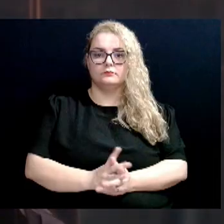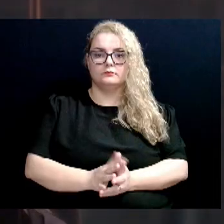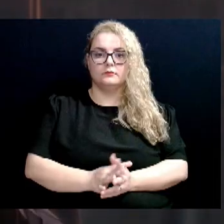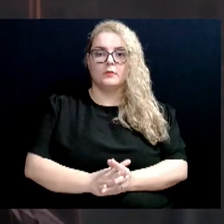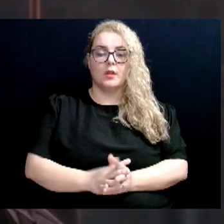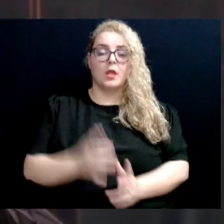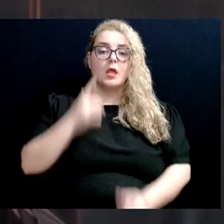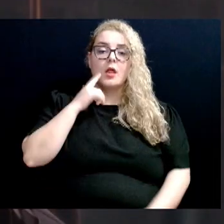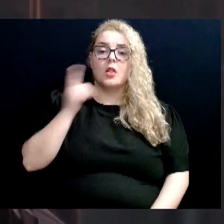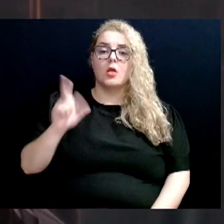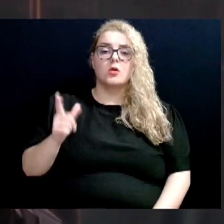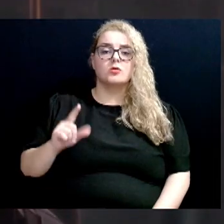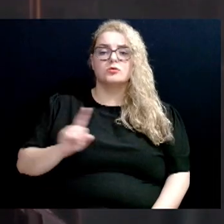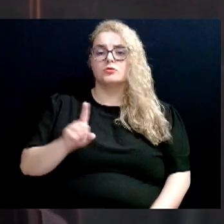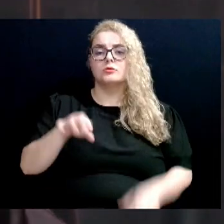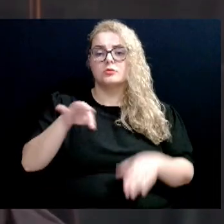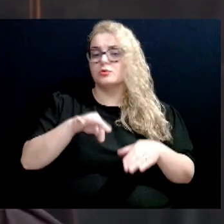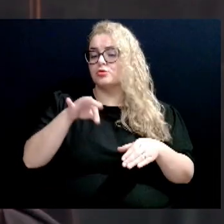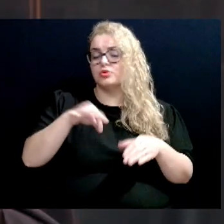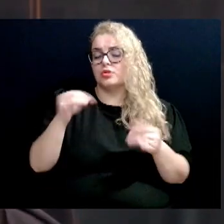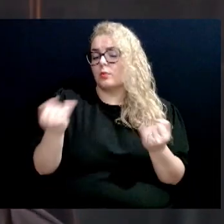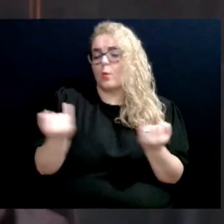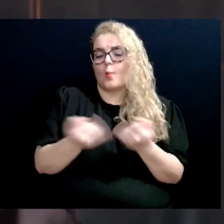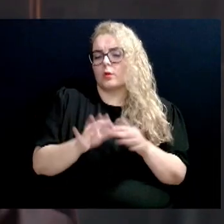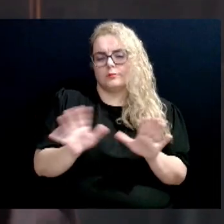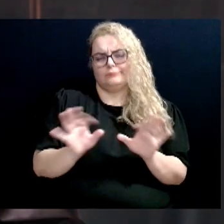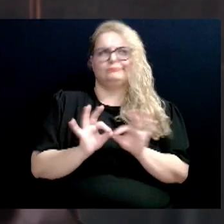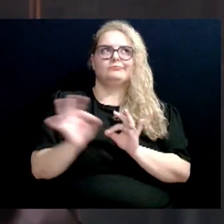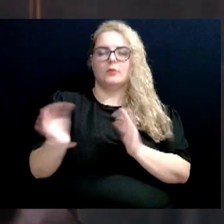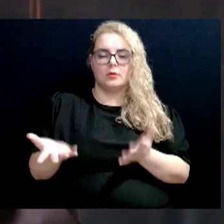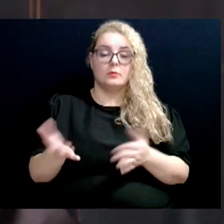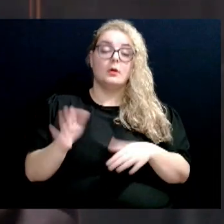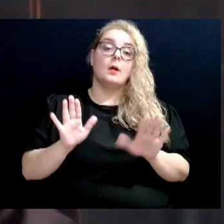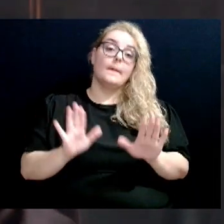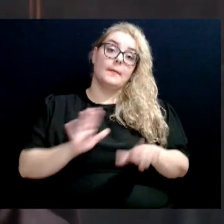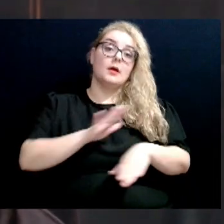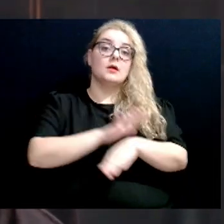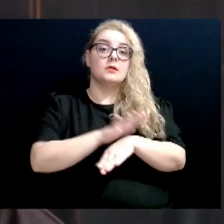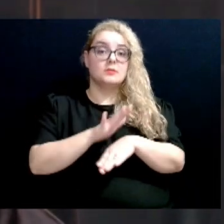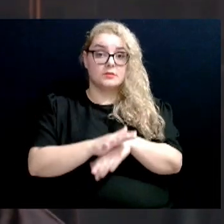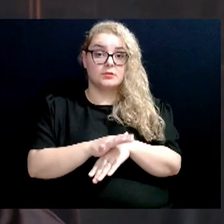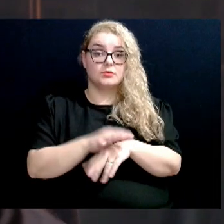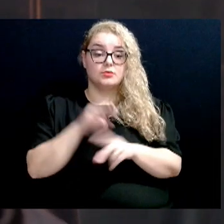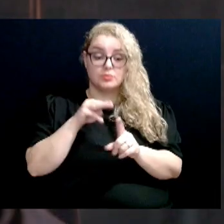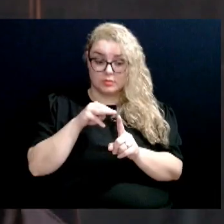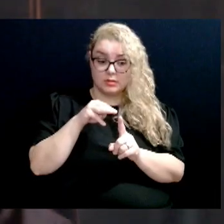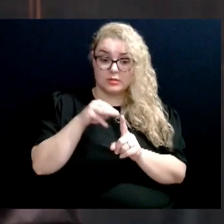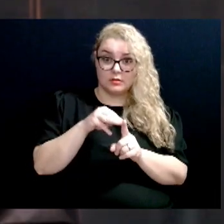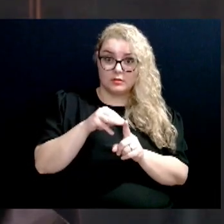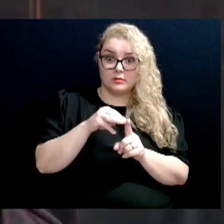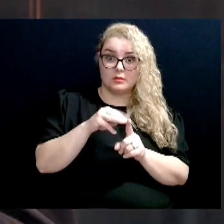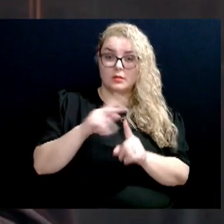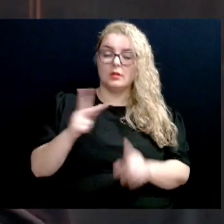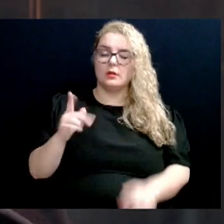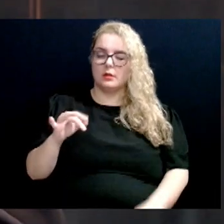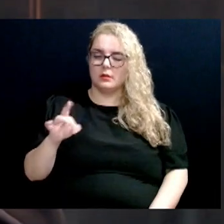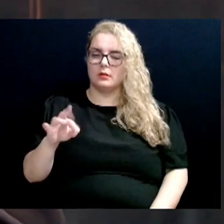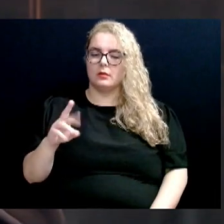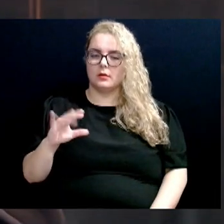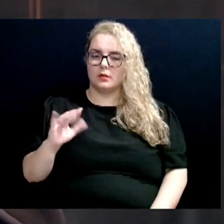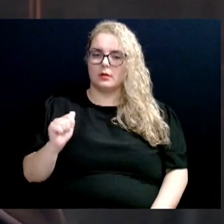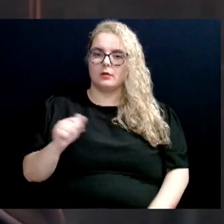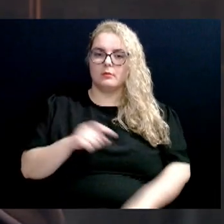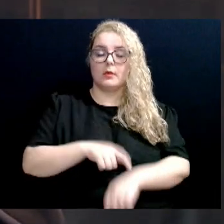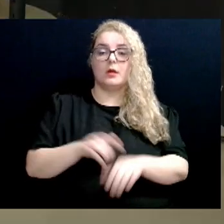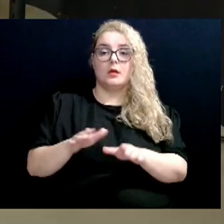emagrecedores, longe disso. Mas eles auxiliam aí muito mais nessa meta hídrica, não é? Para esse período frio. Muito